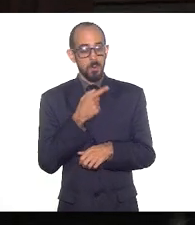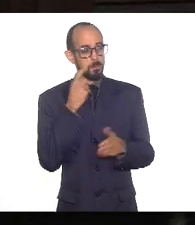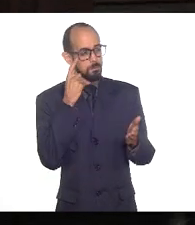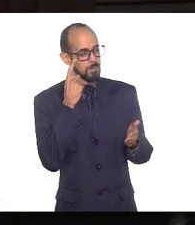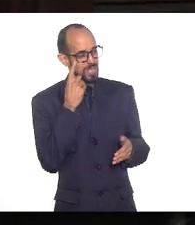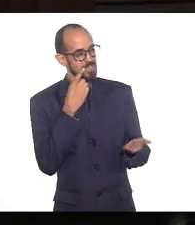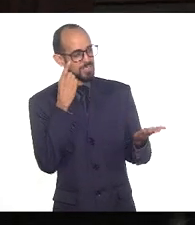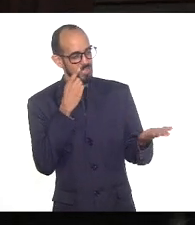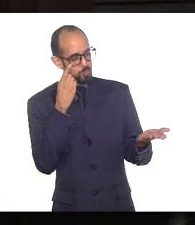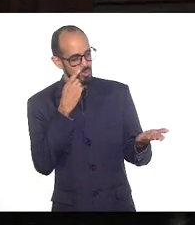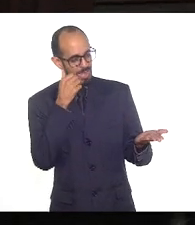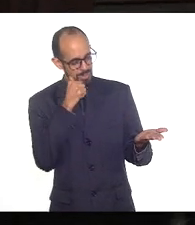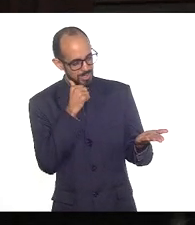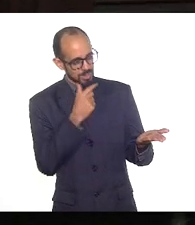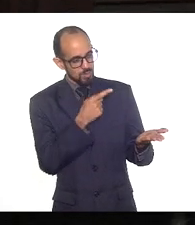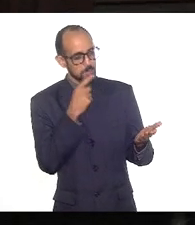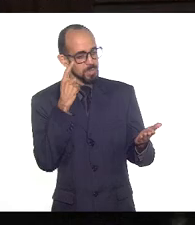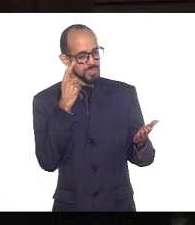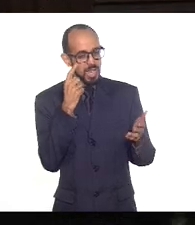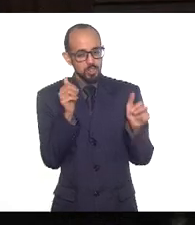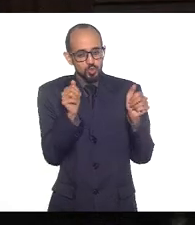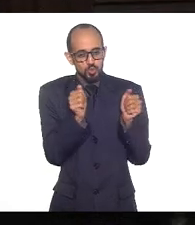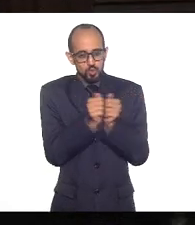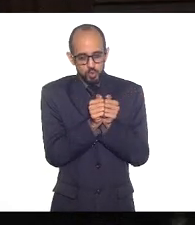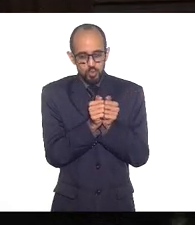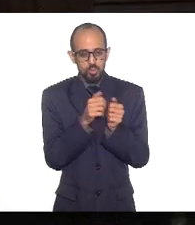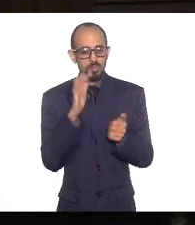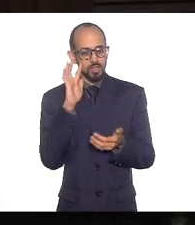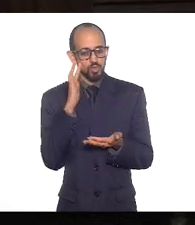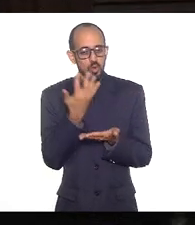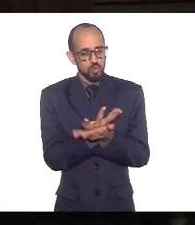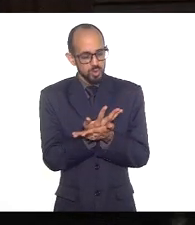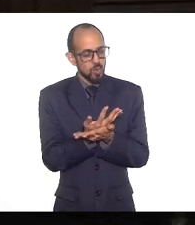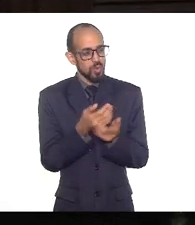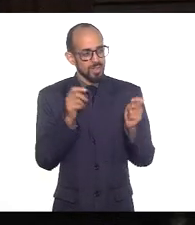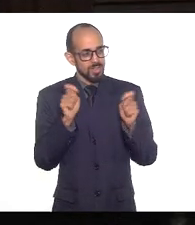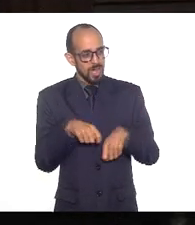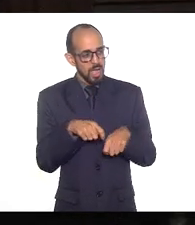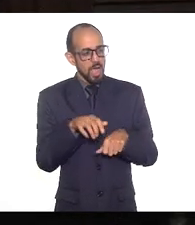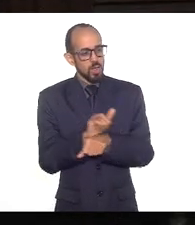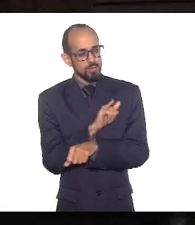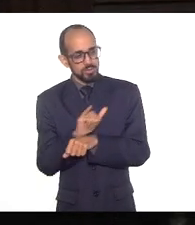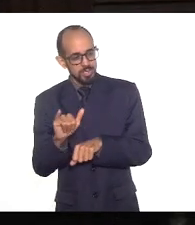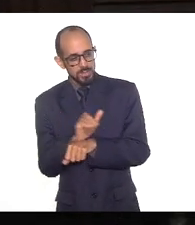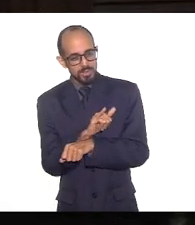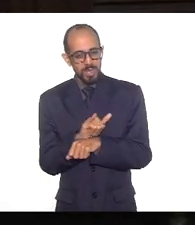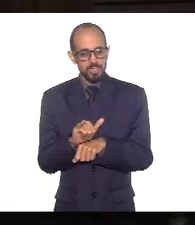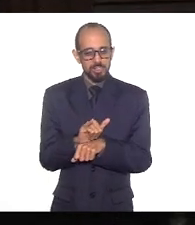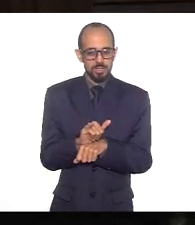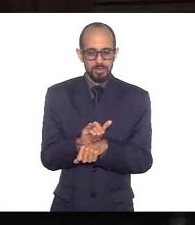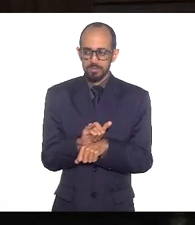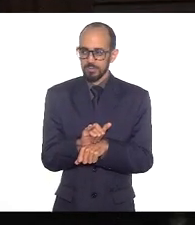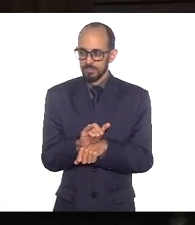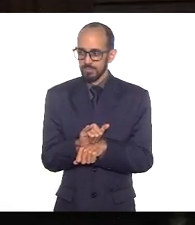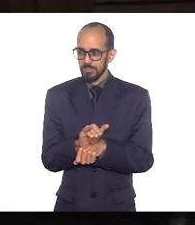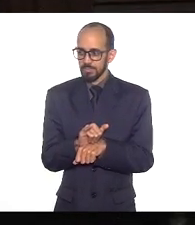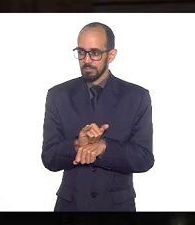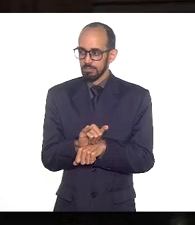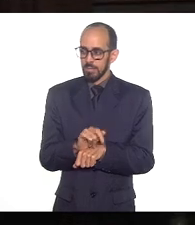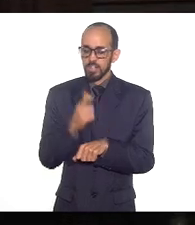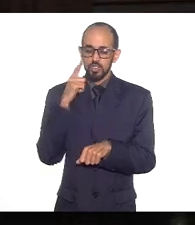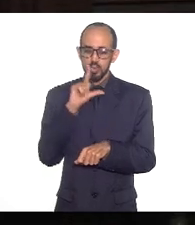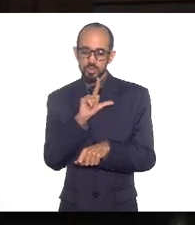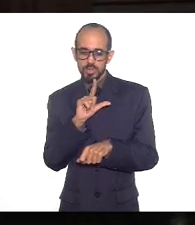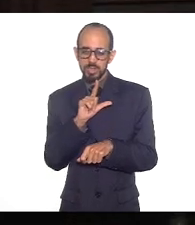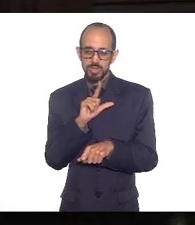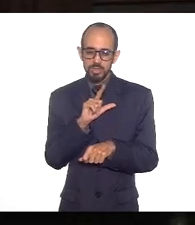deputada Vamos pensar juntos né numa uma solução que possa alguns artifícios inclusive que a gente possa